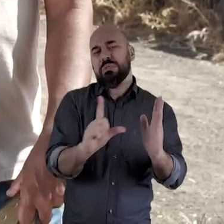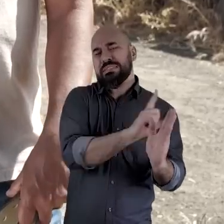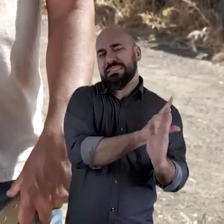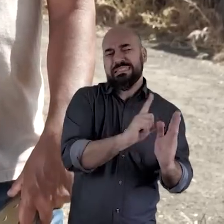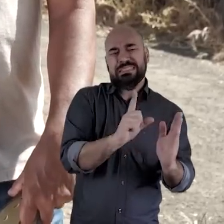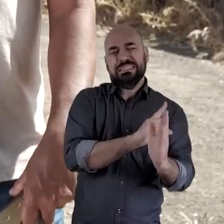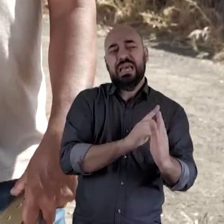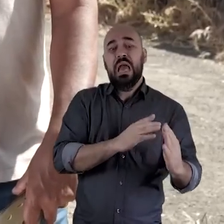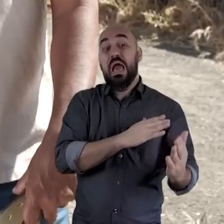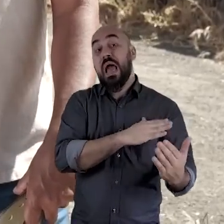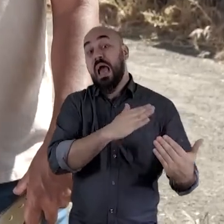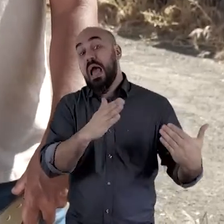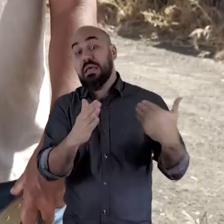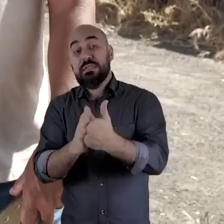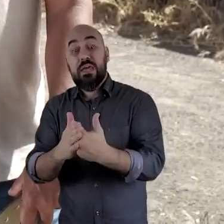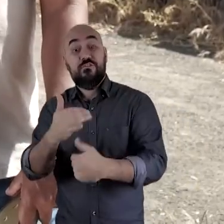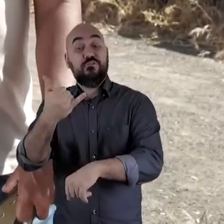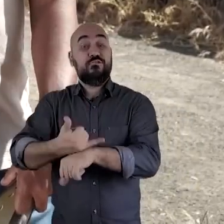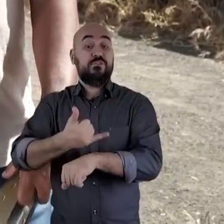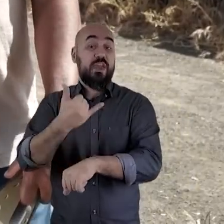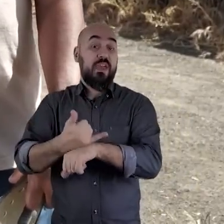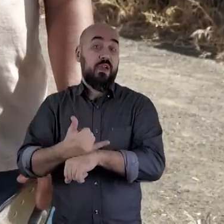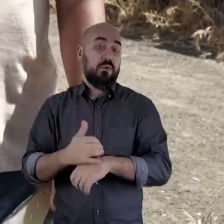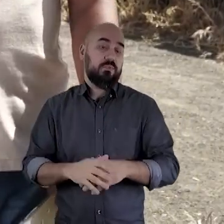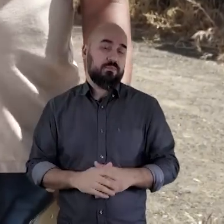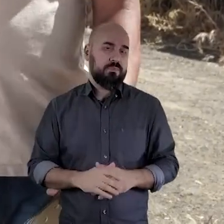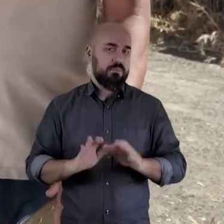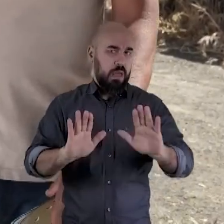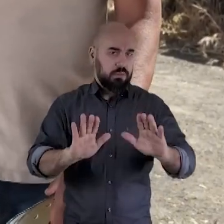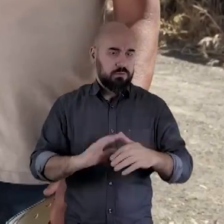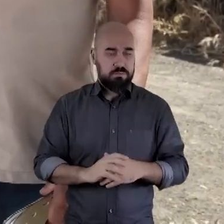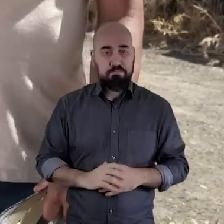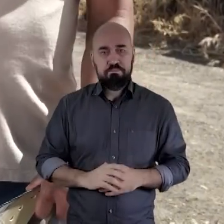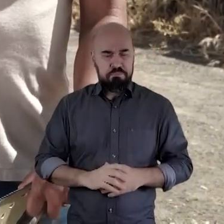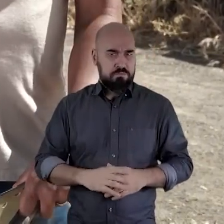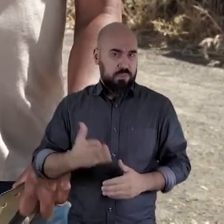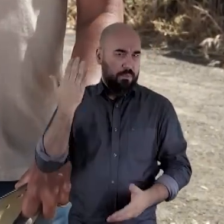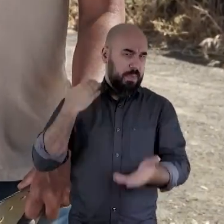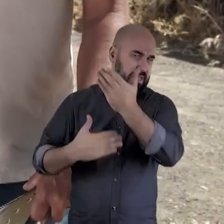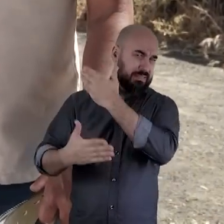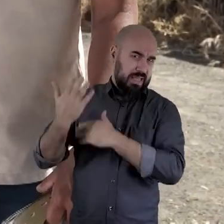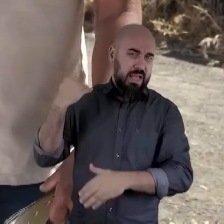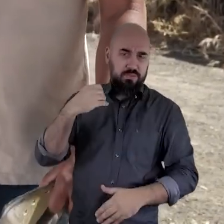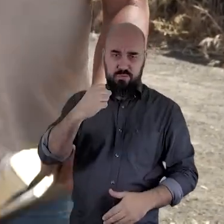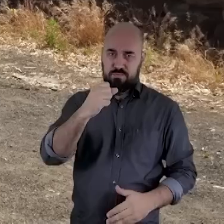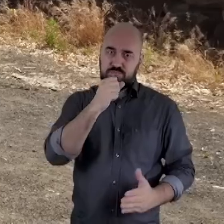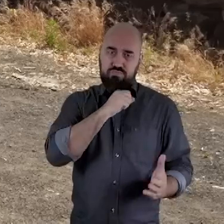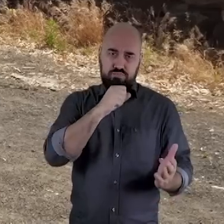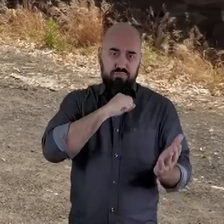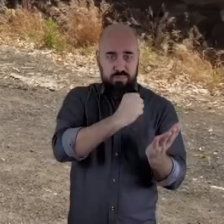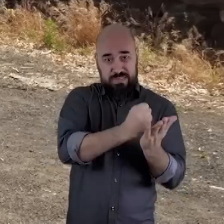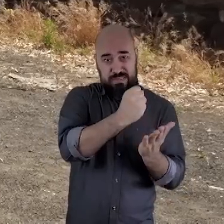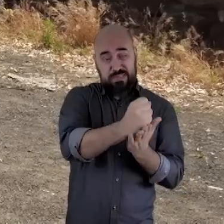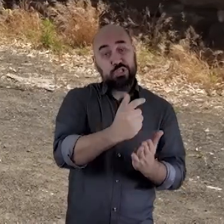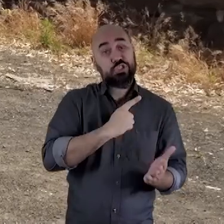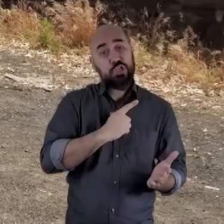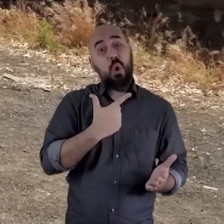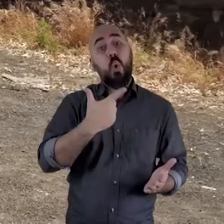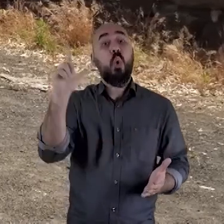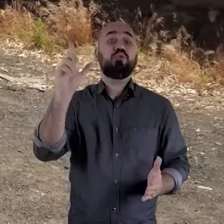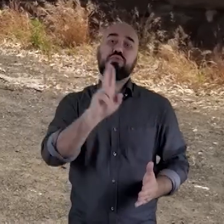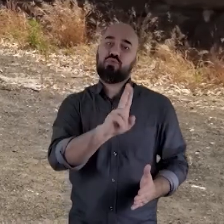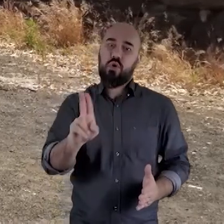a entrada do período do Ferro. Agora, nesta época do Antigo Testamento, a cidade tinha outro nome e ela aparece